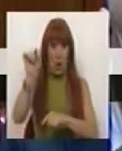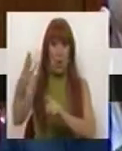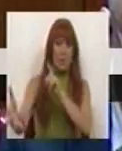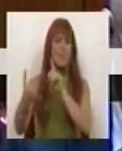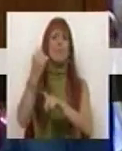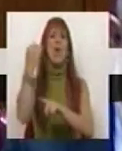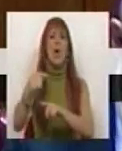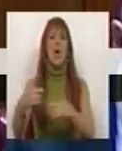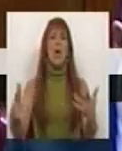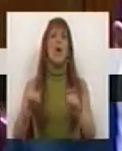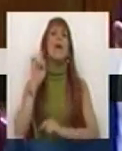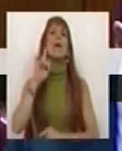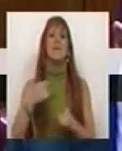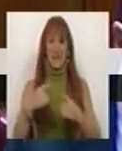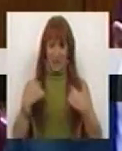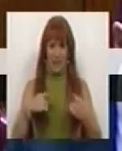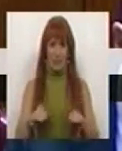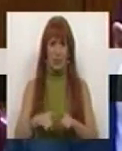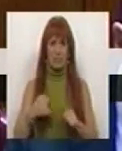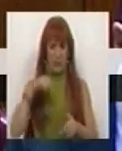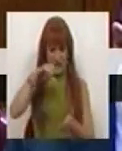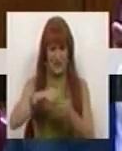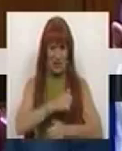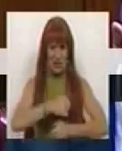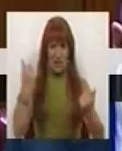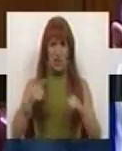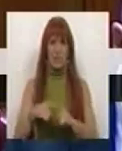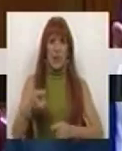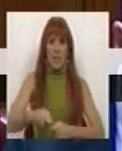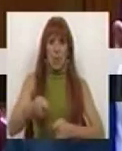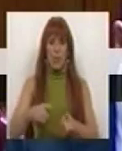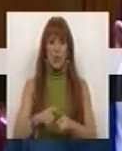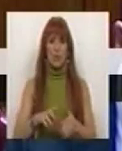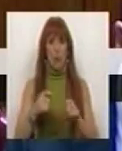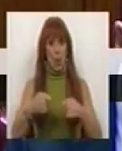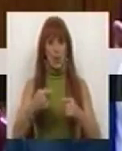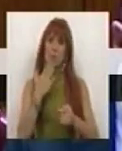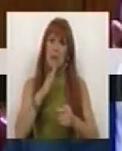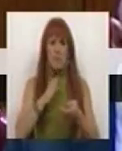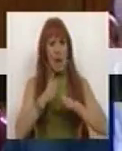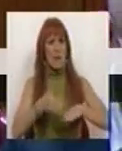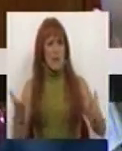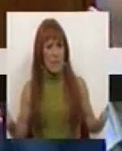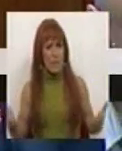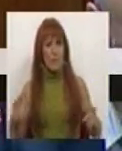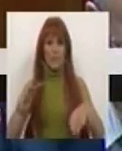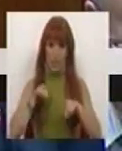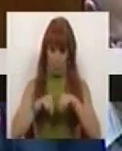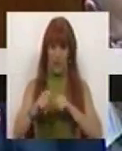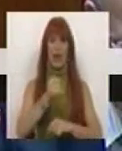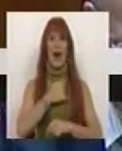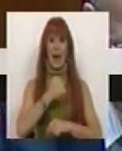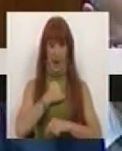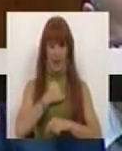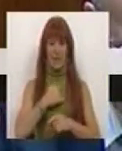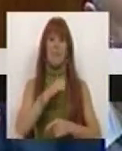seja possível, é essencial termos, e no centro das cidades, arrendamento a custos acessíveis. E a política de